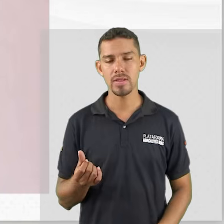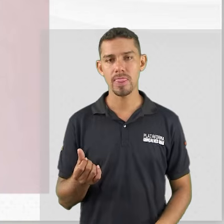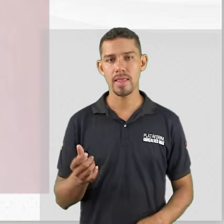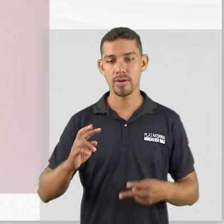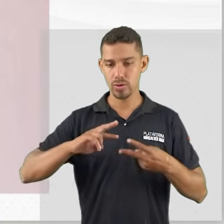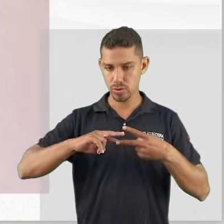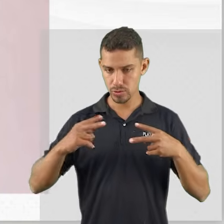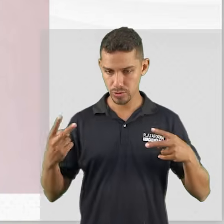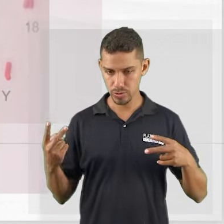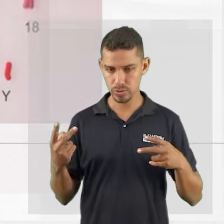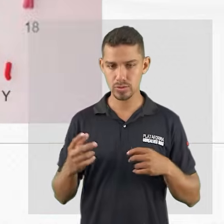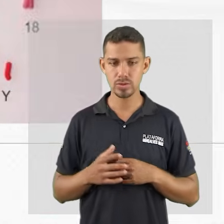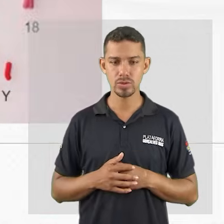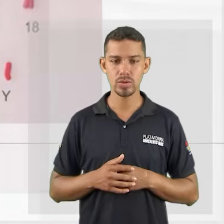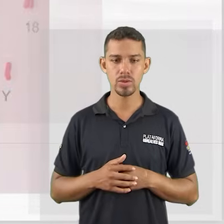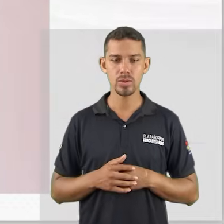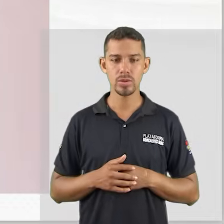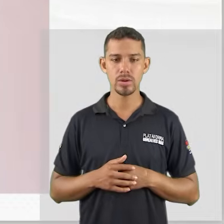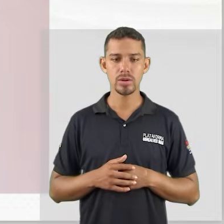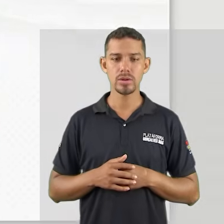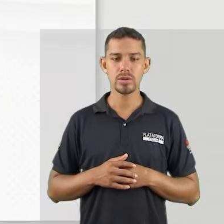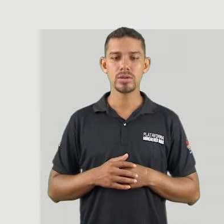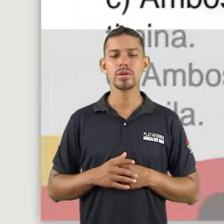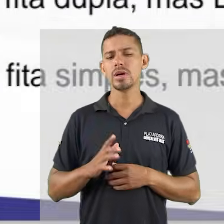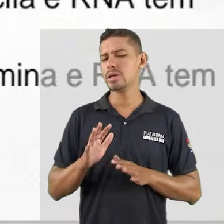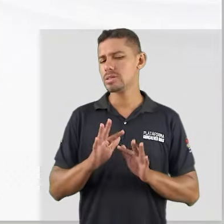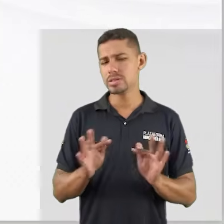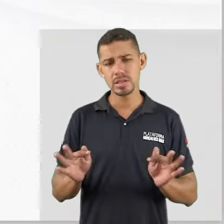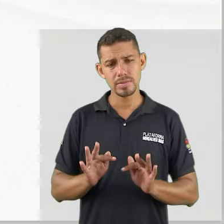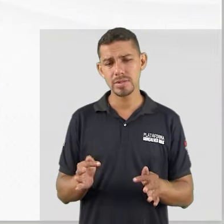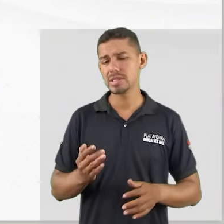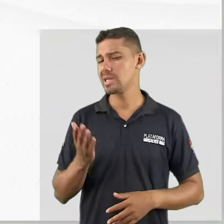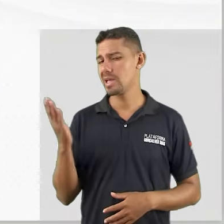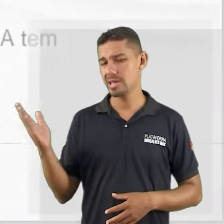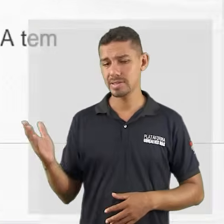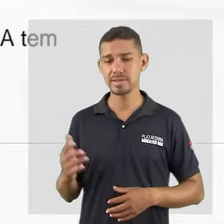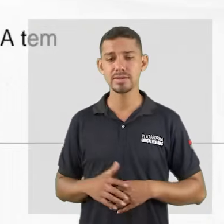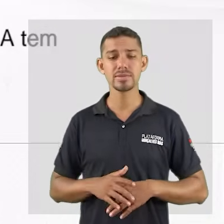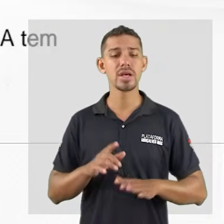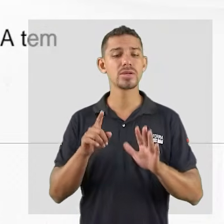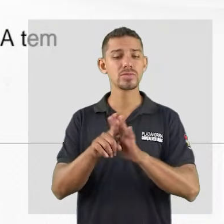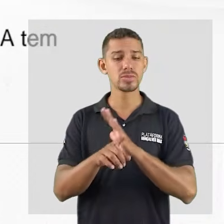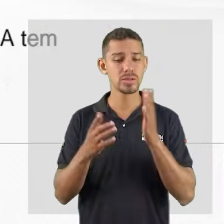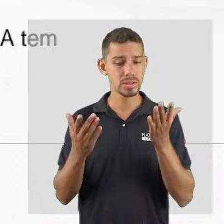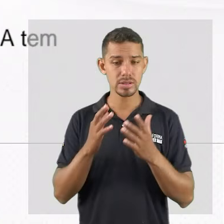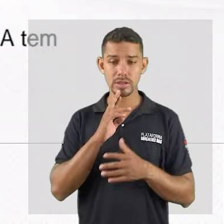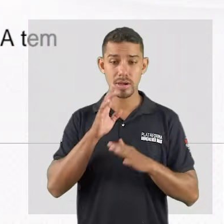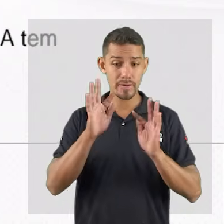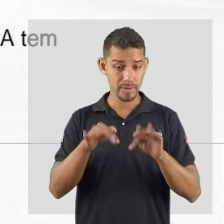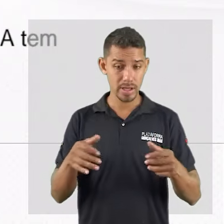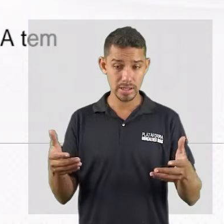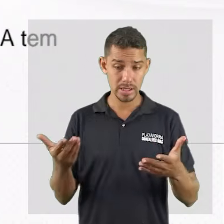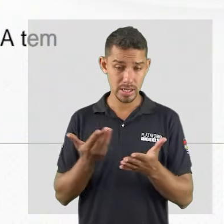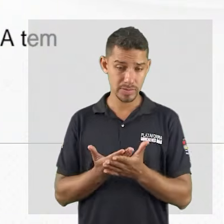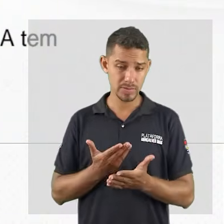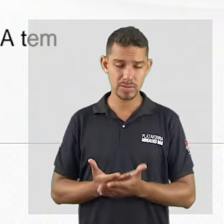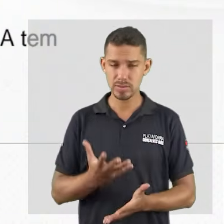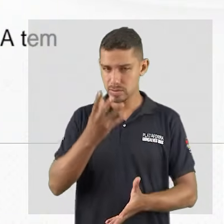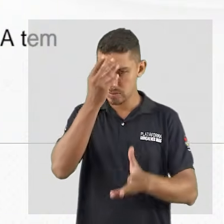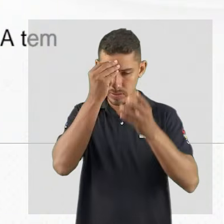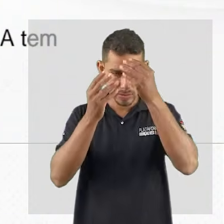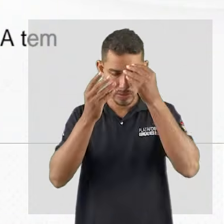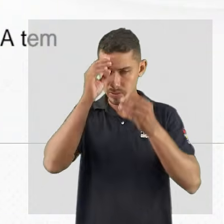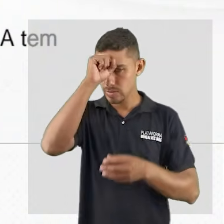celular. De maneira bem simples, pessoal, é isso, tá? Então, a gente vai fazer as nossas questões para finalizar nossa aula e fixar